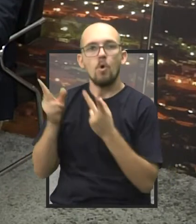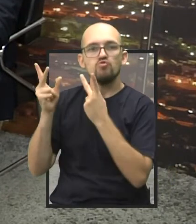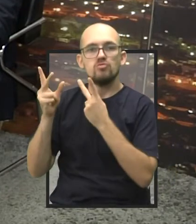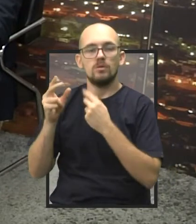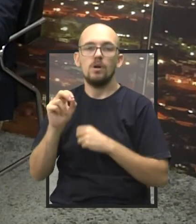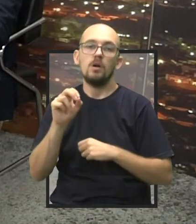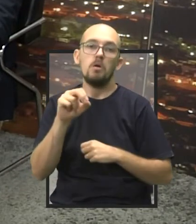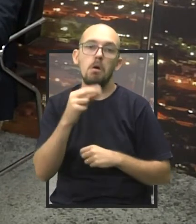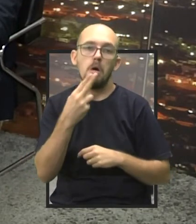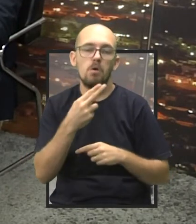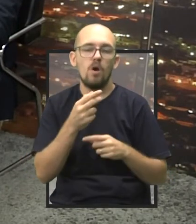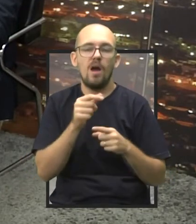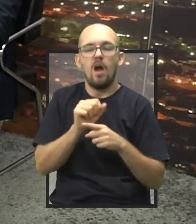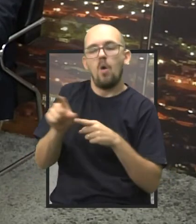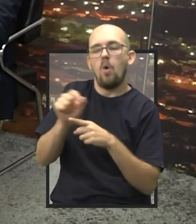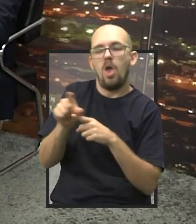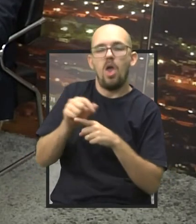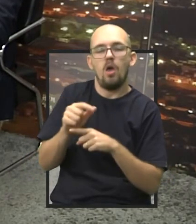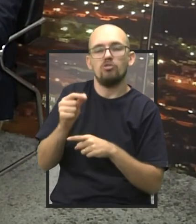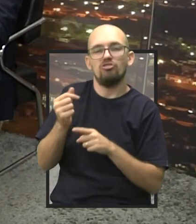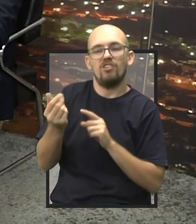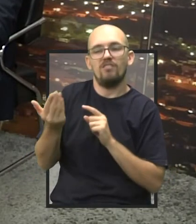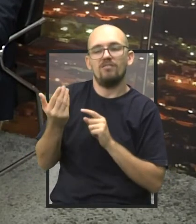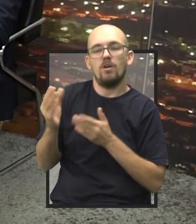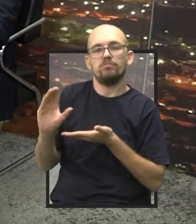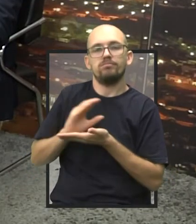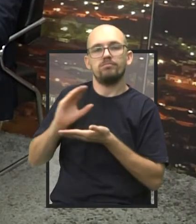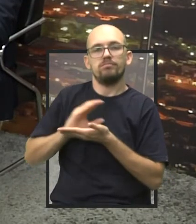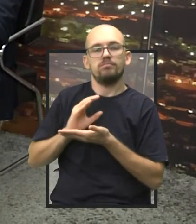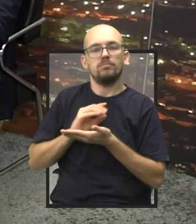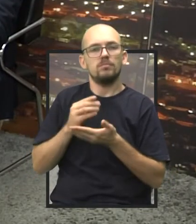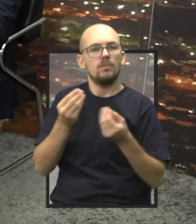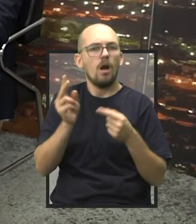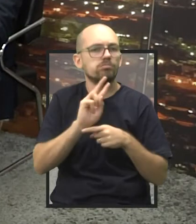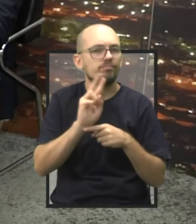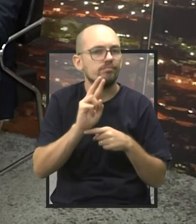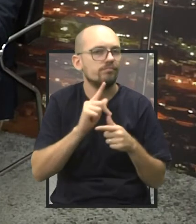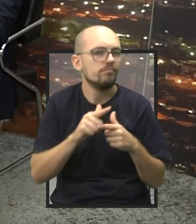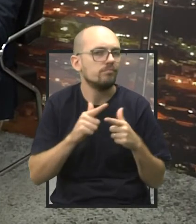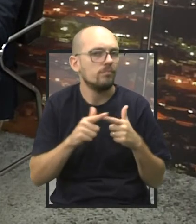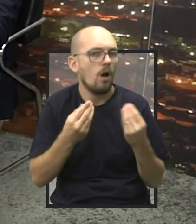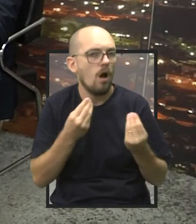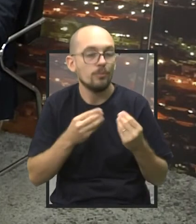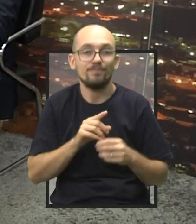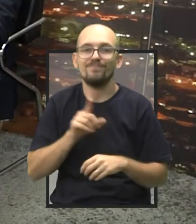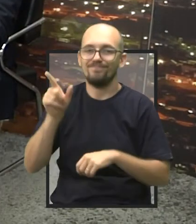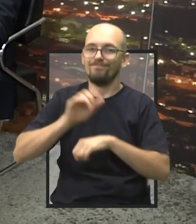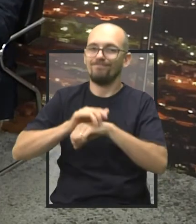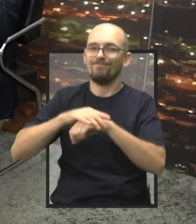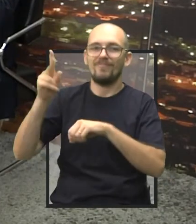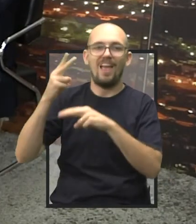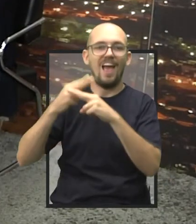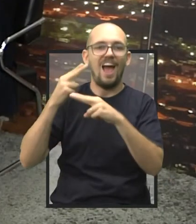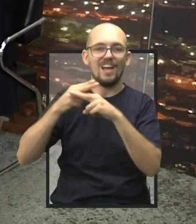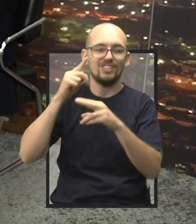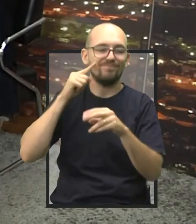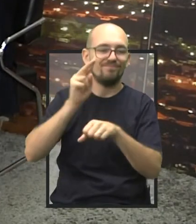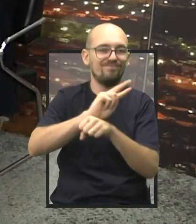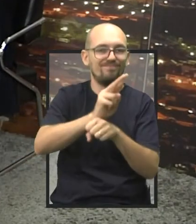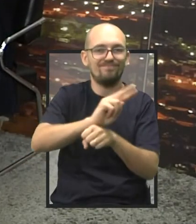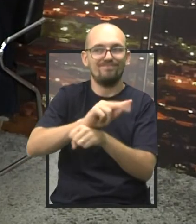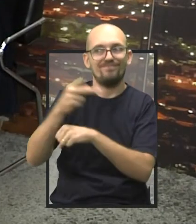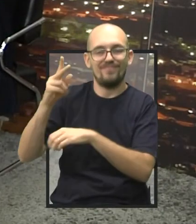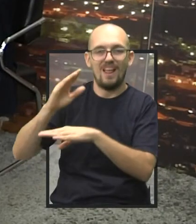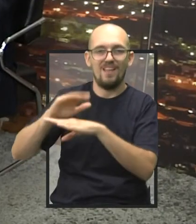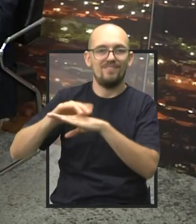da moradia. Como que é essa fiscalização? A quem compete isso? Isso compete à Caixa Econômica Federal, né, Val? A partir do momento